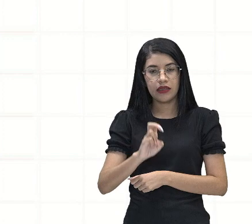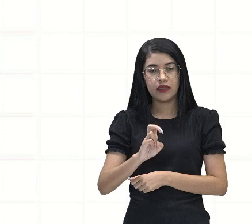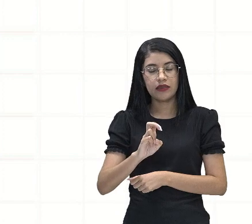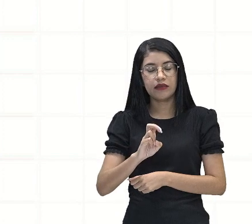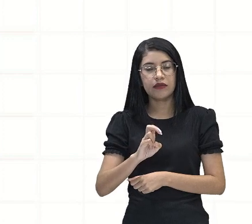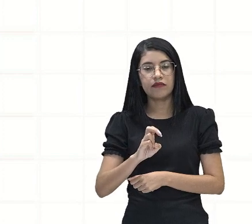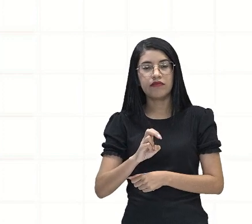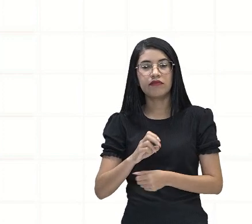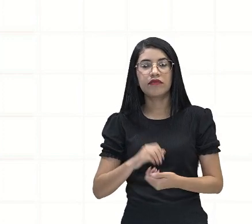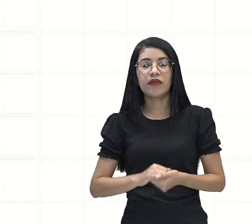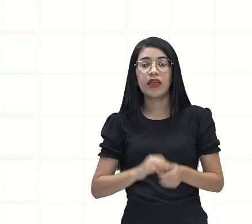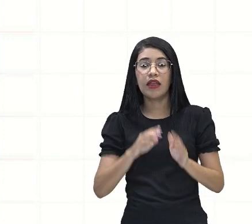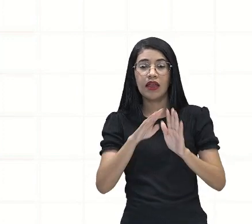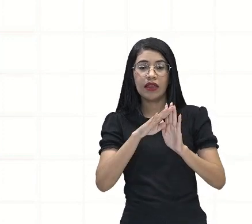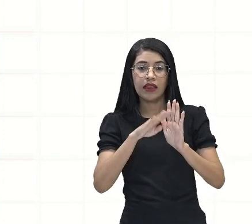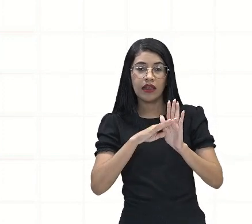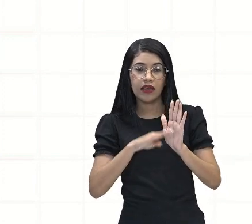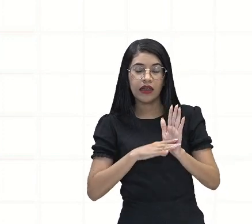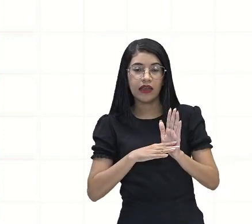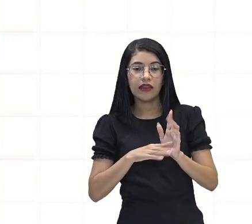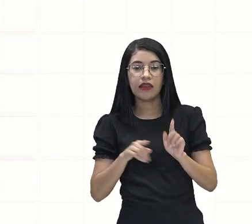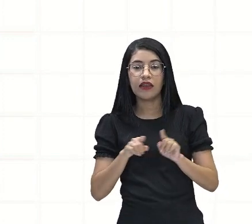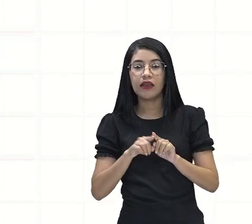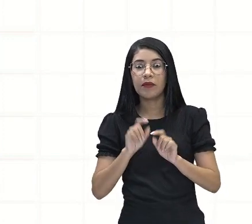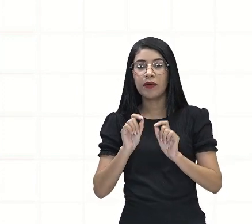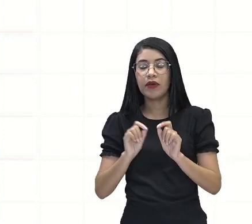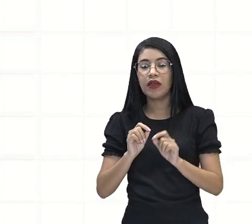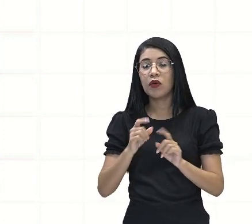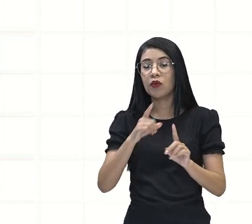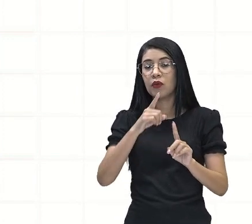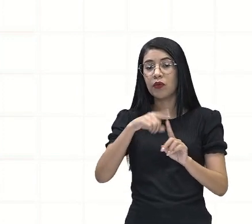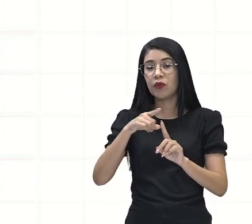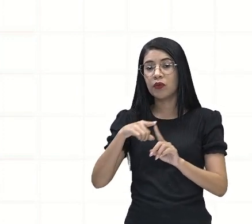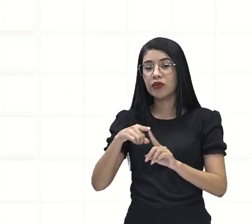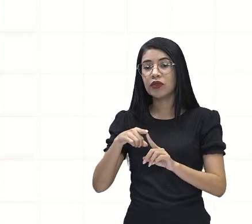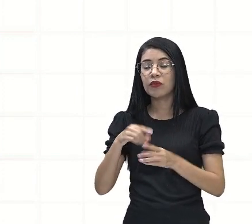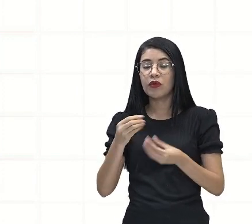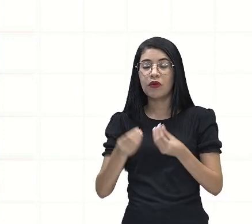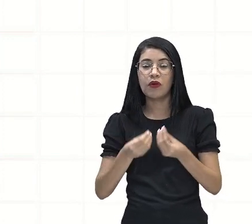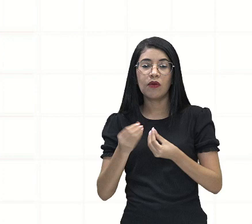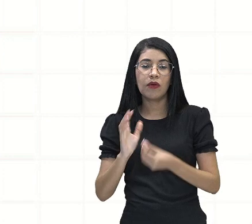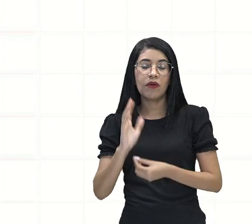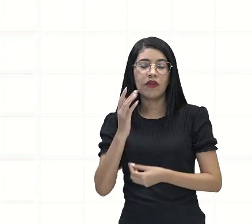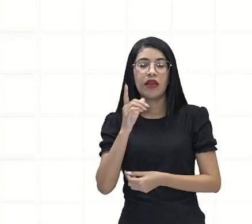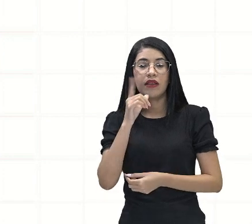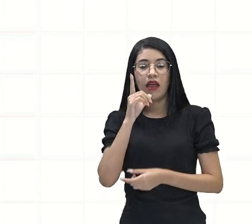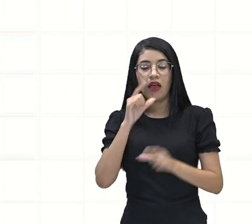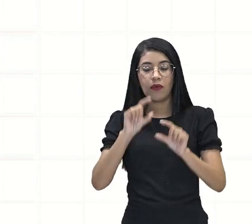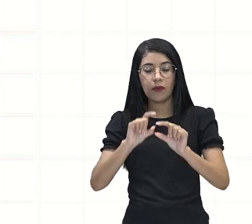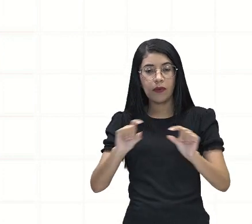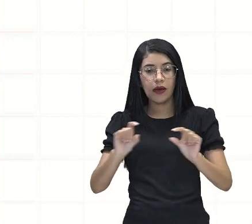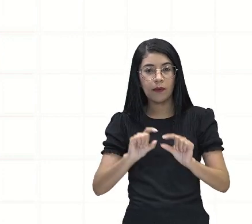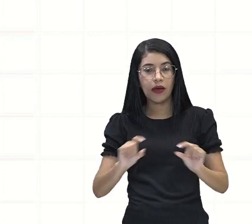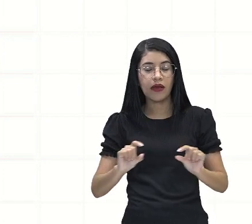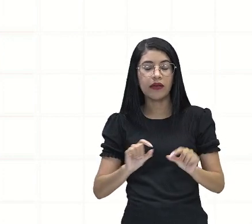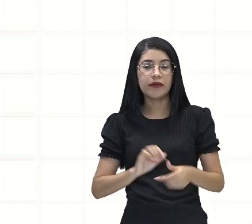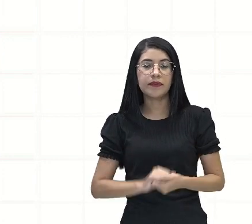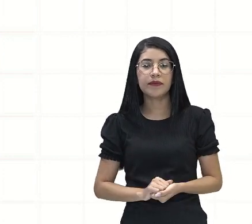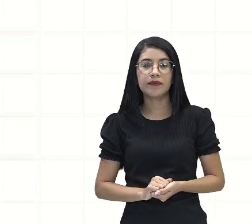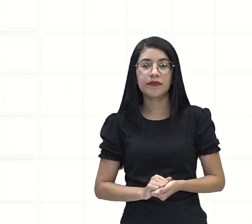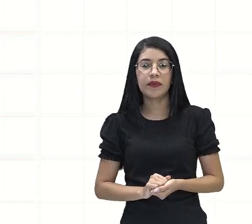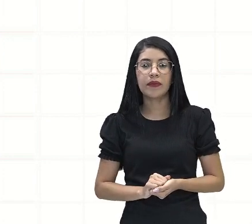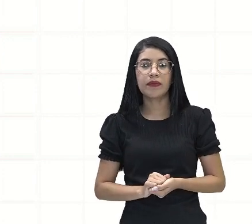legenda que ele vai trazer esse o tipo de abastecimento de água a gente tá falando a temática é saneamento